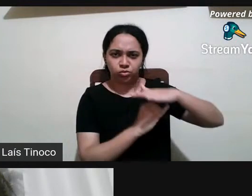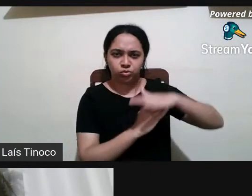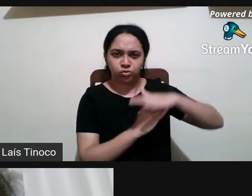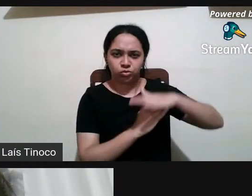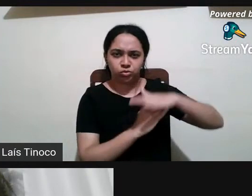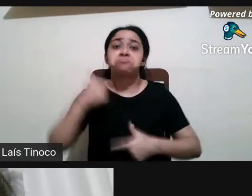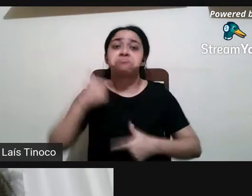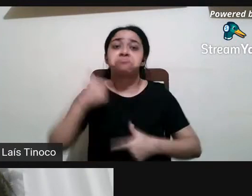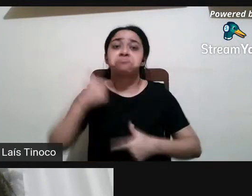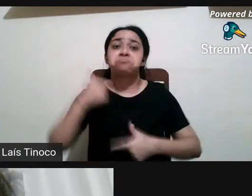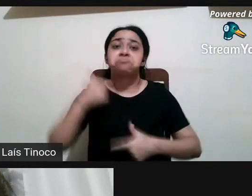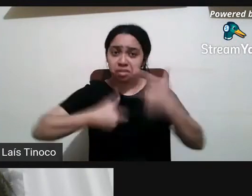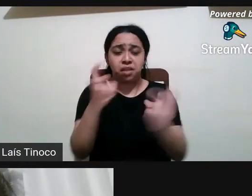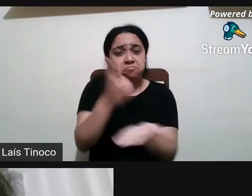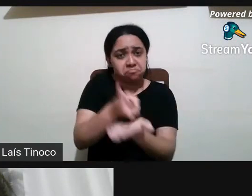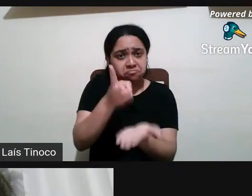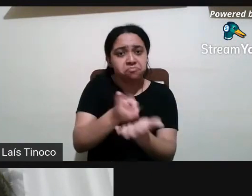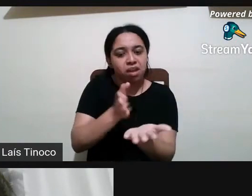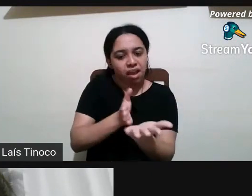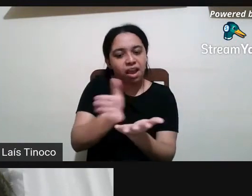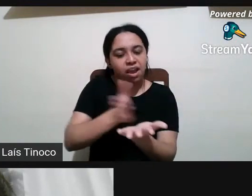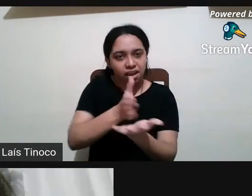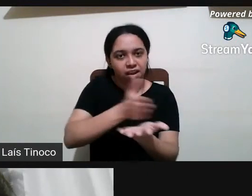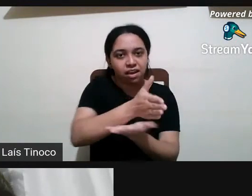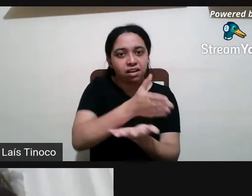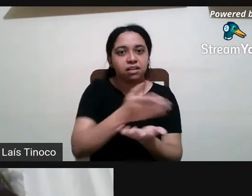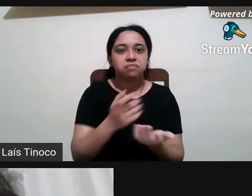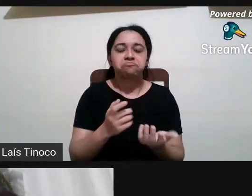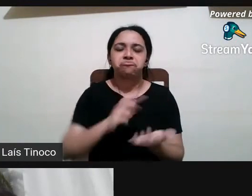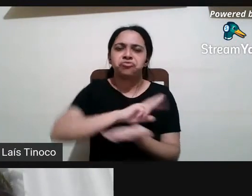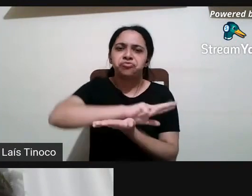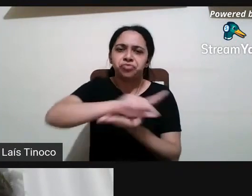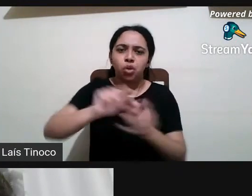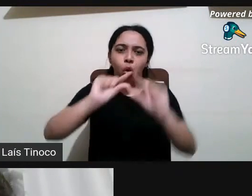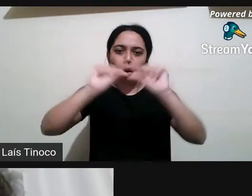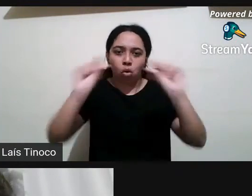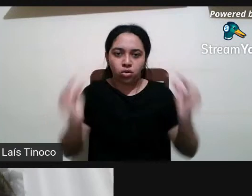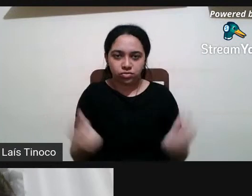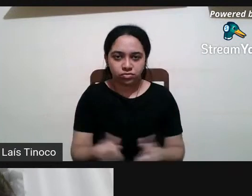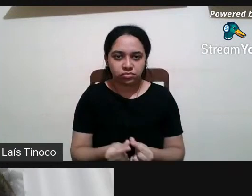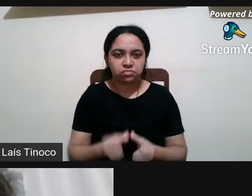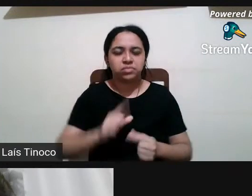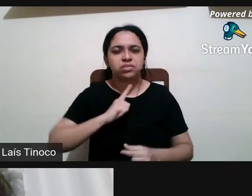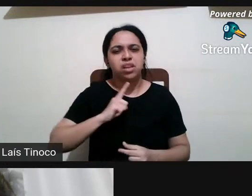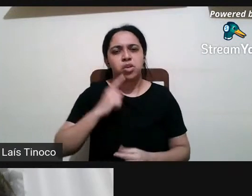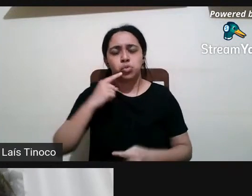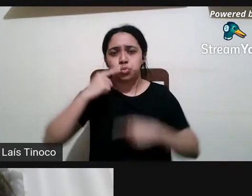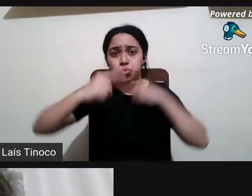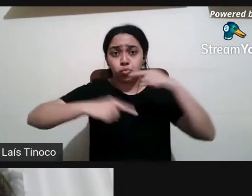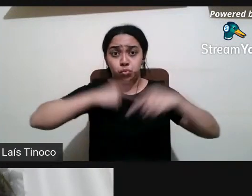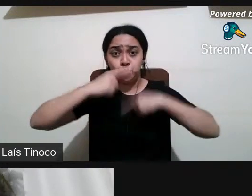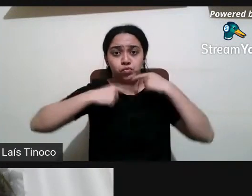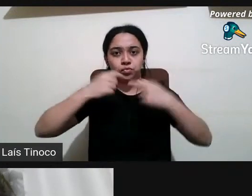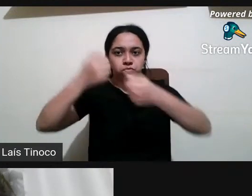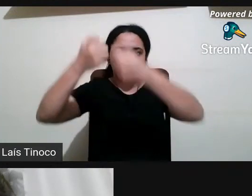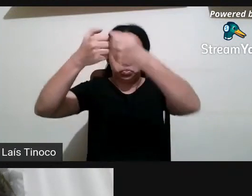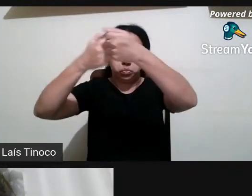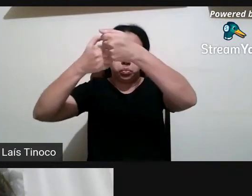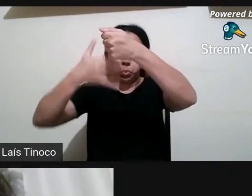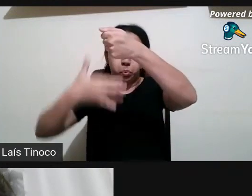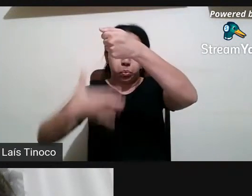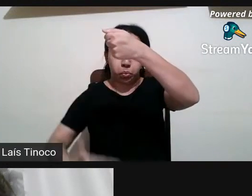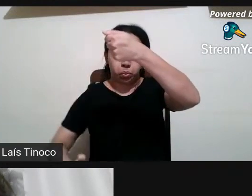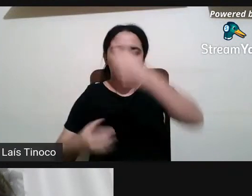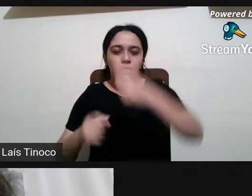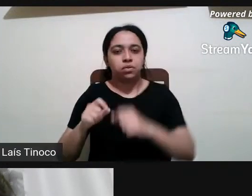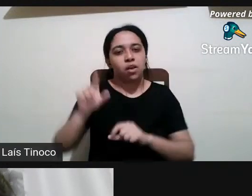com diferentes organismos, né? Então, e tem uma série de dúvidas aqui do pessoal. Deixa eu pegar